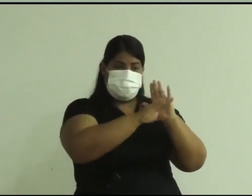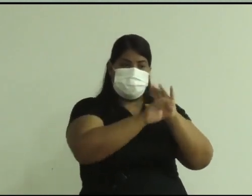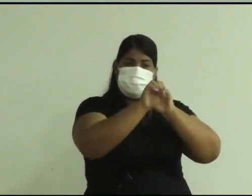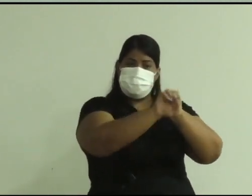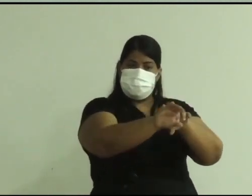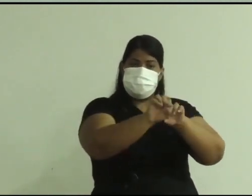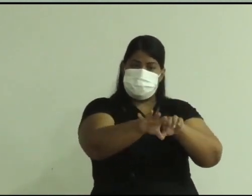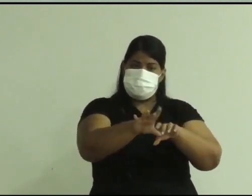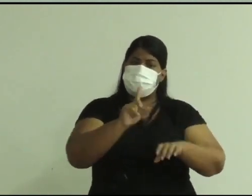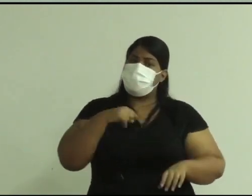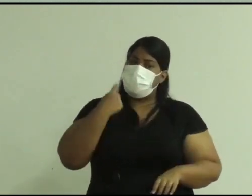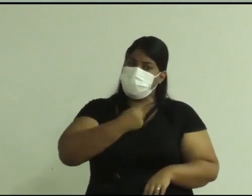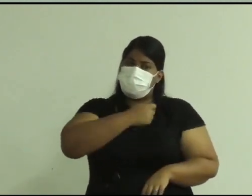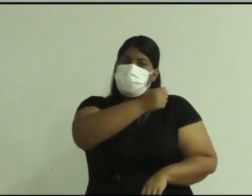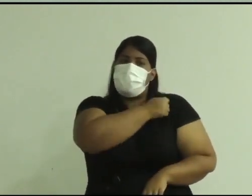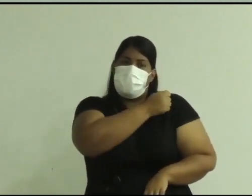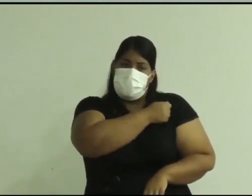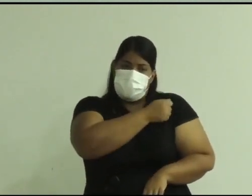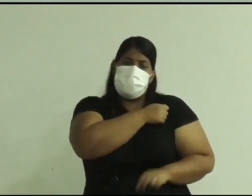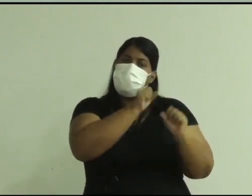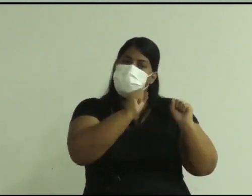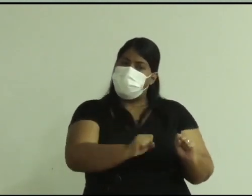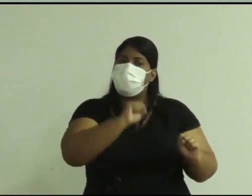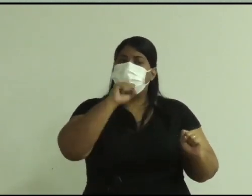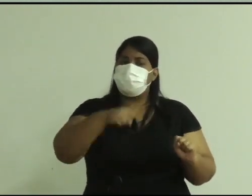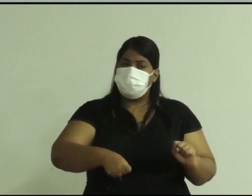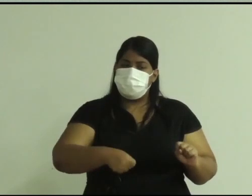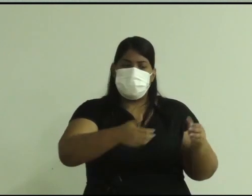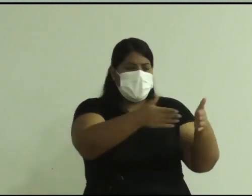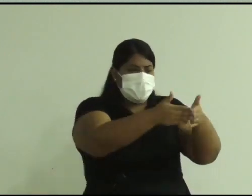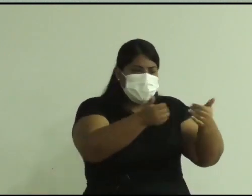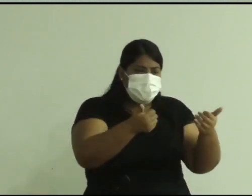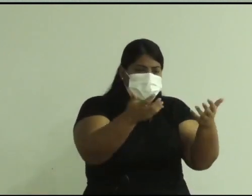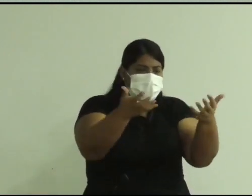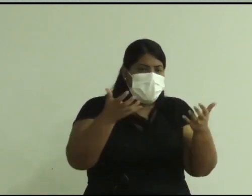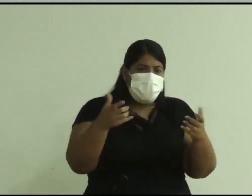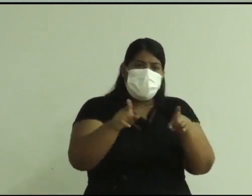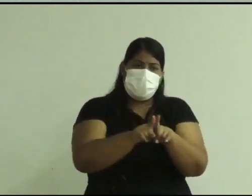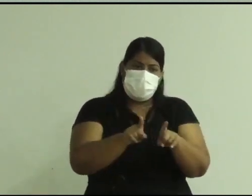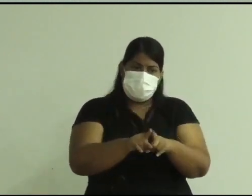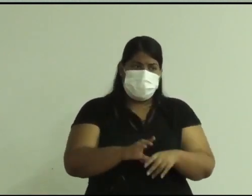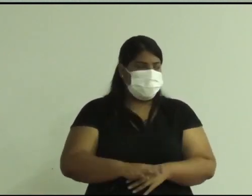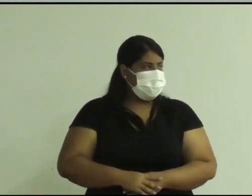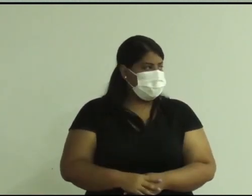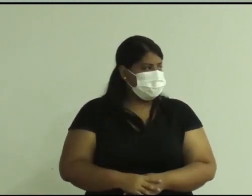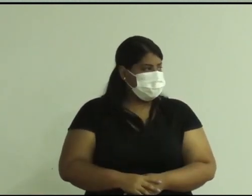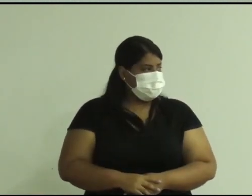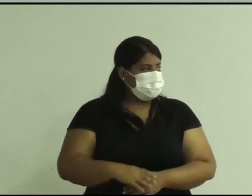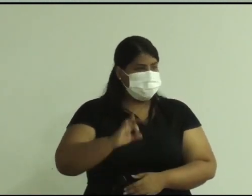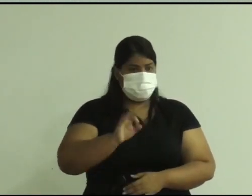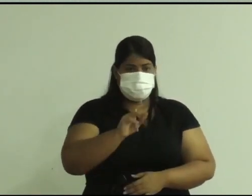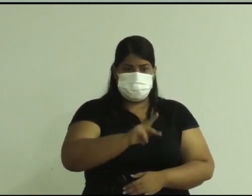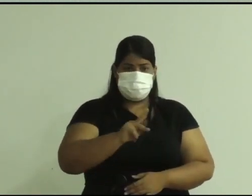é? E a gente, enquanto aluna, pode sim reivindicar, pedir isso. Não é, professora Valquíria?